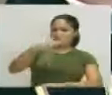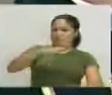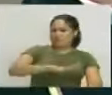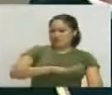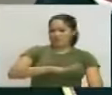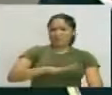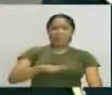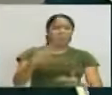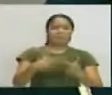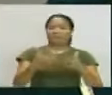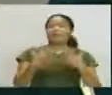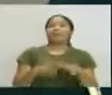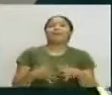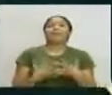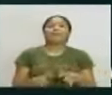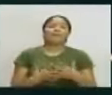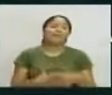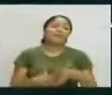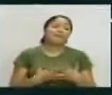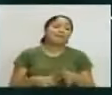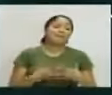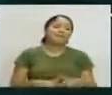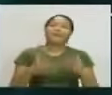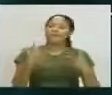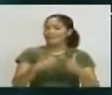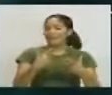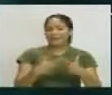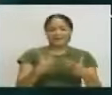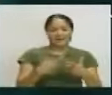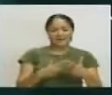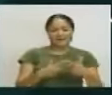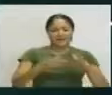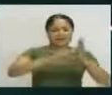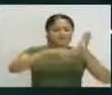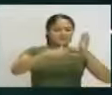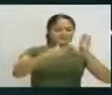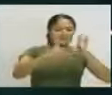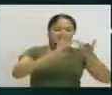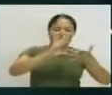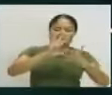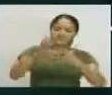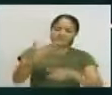assim? Será que o significado do cristão, da nossa fé,